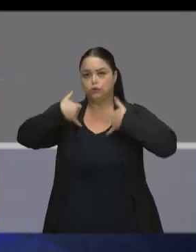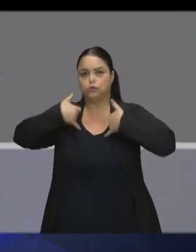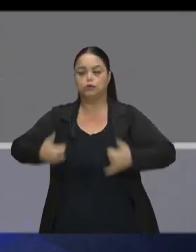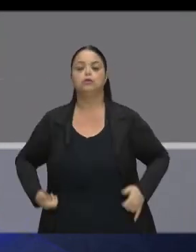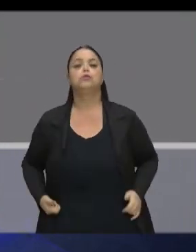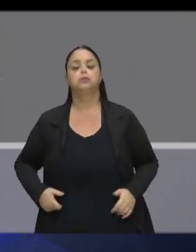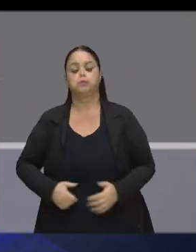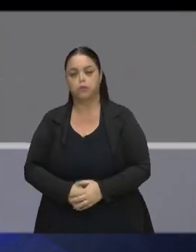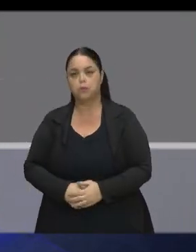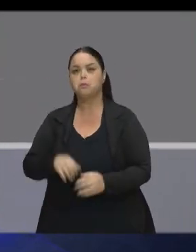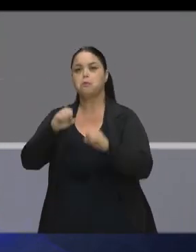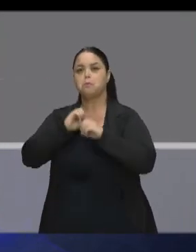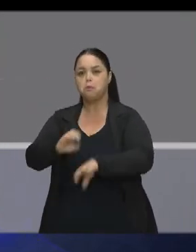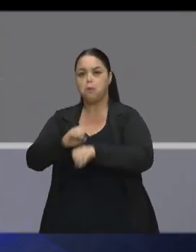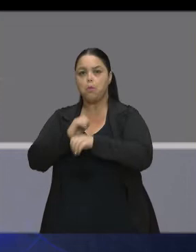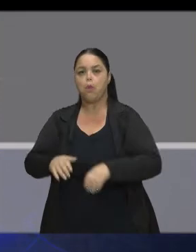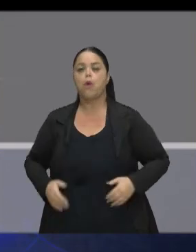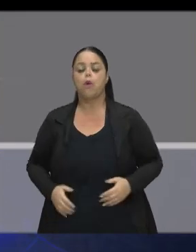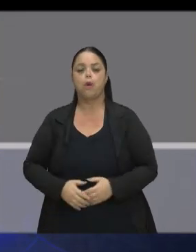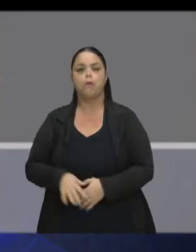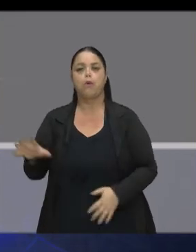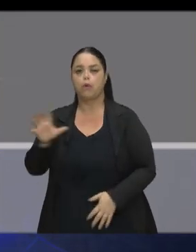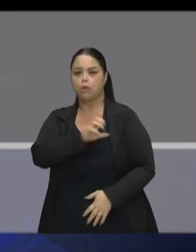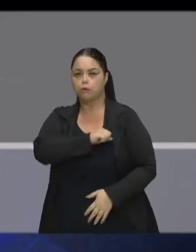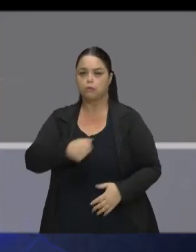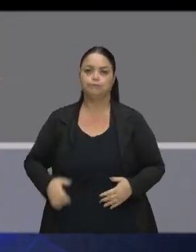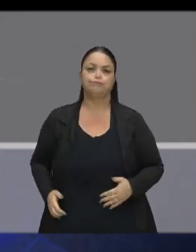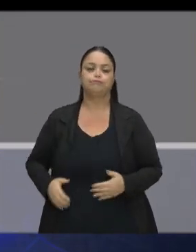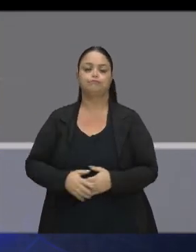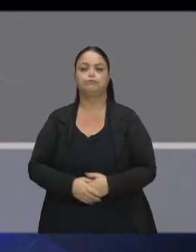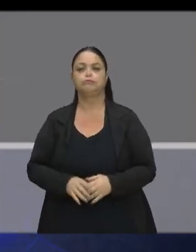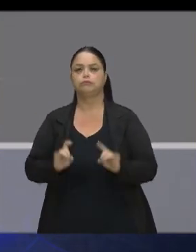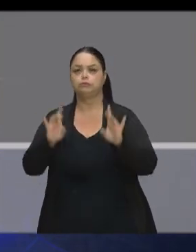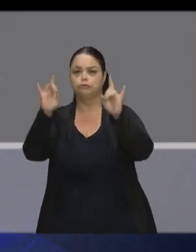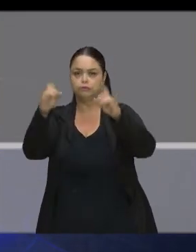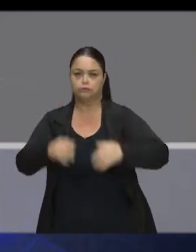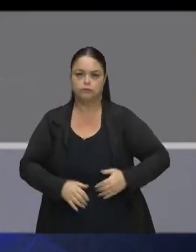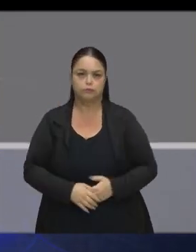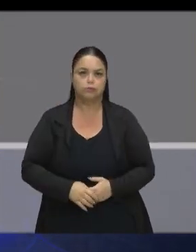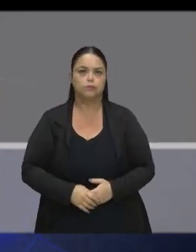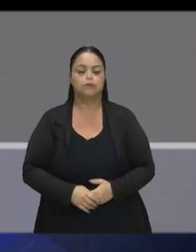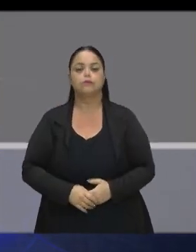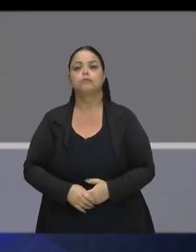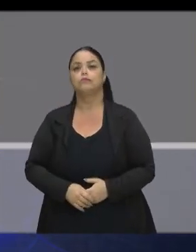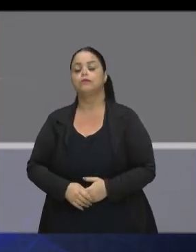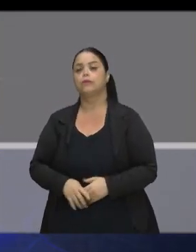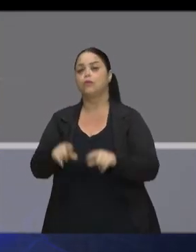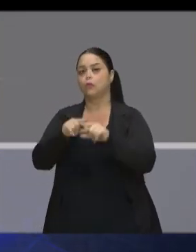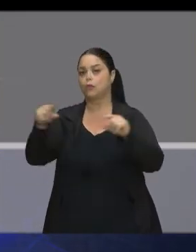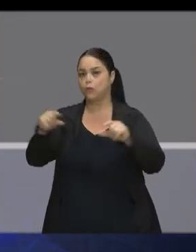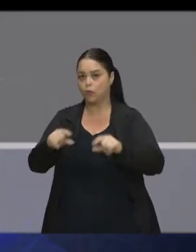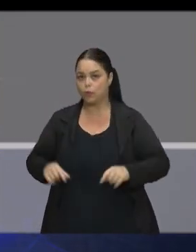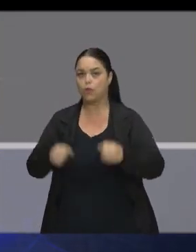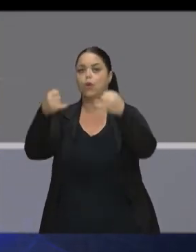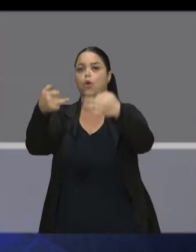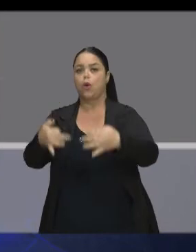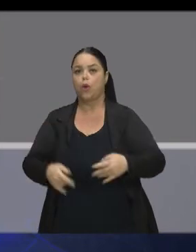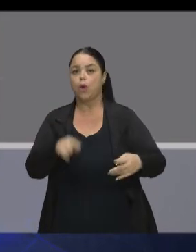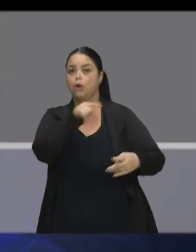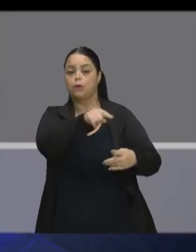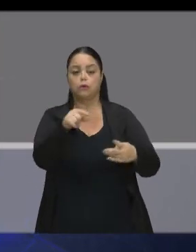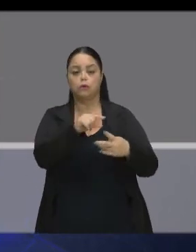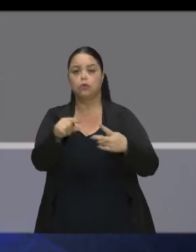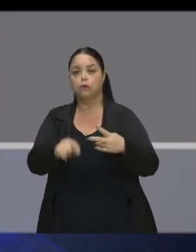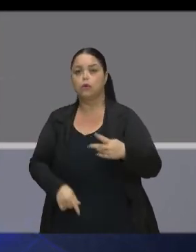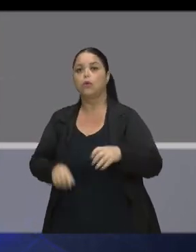que fazia e sempre fazia com um amor incondicional. E as frases que ela dizia eram: